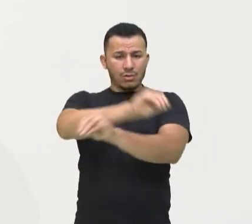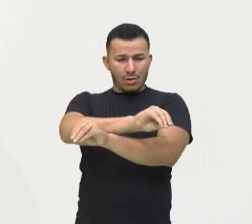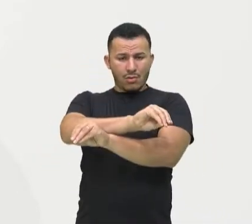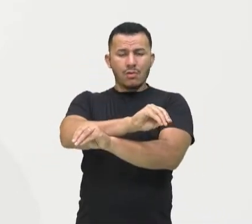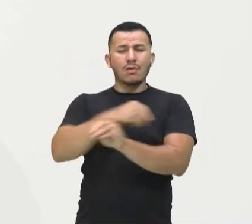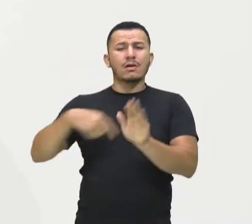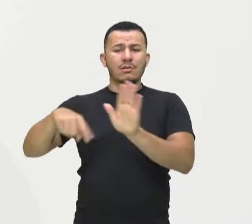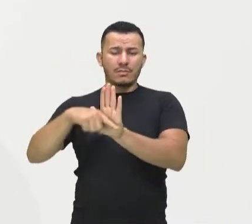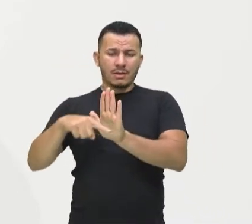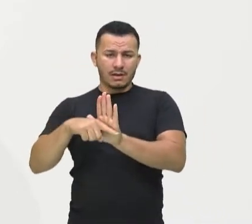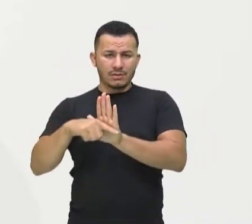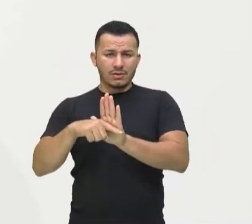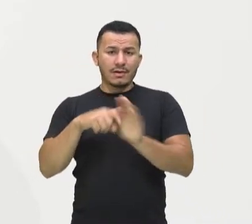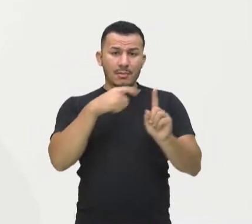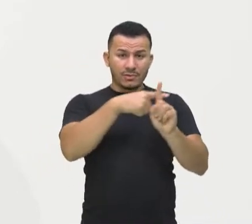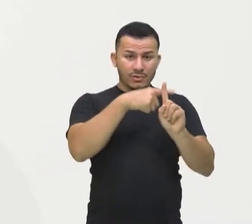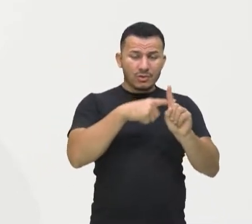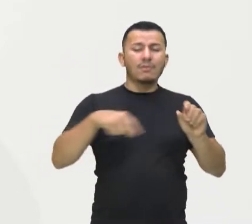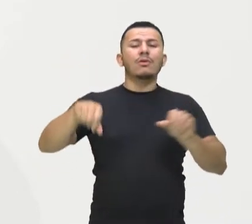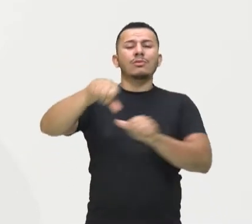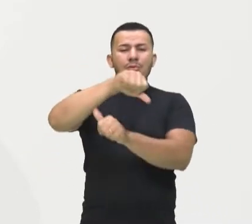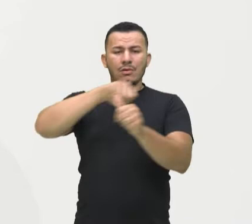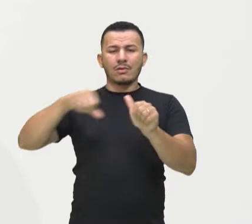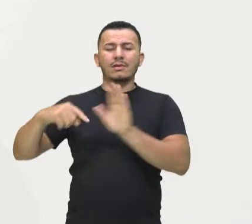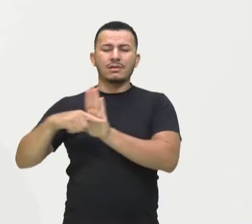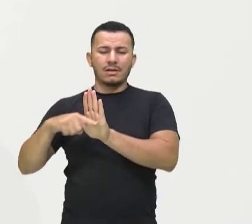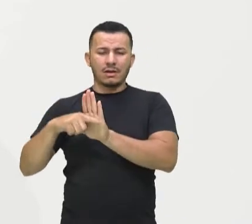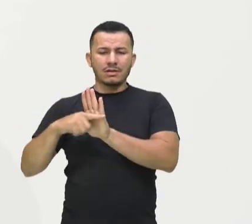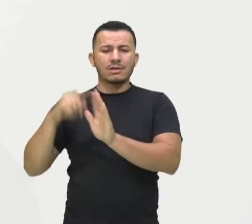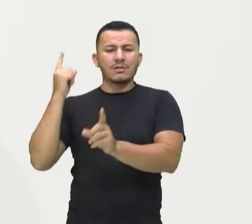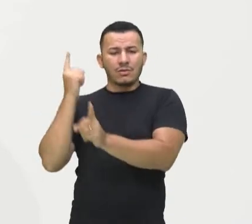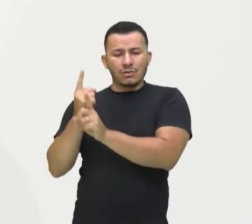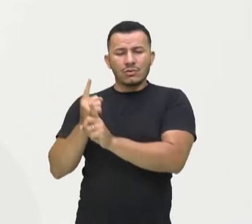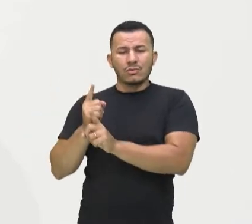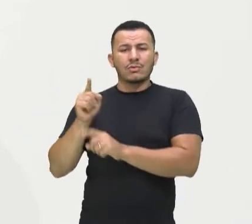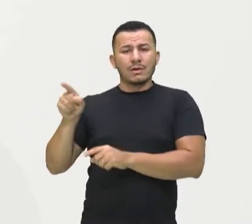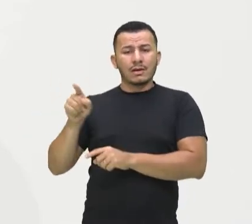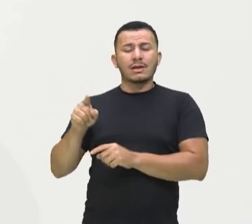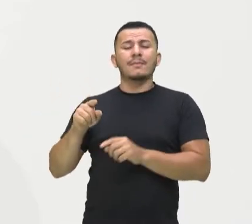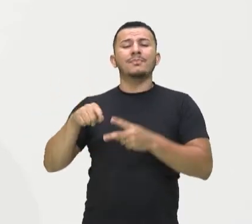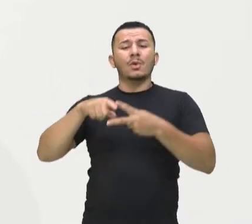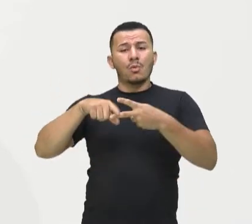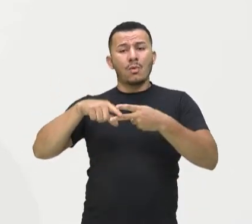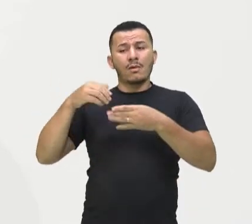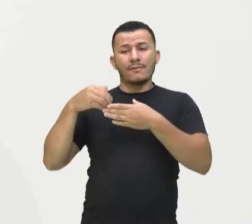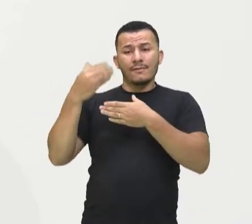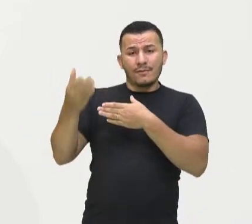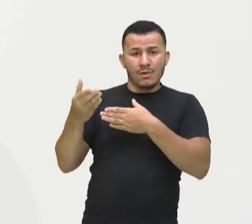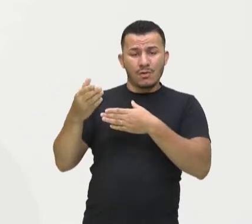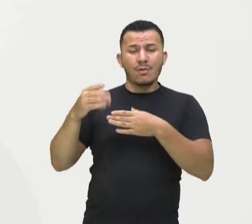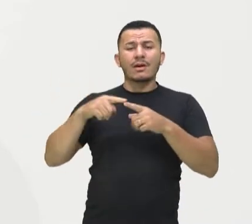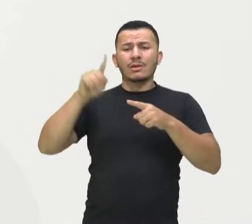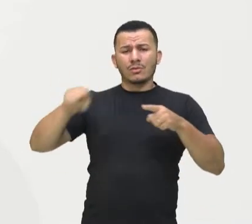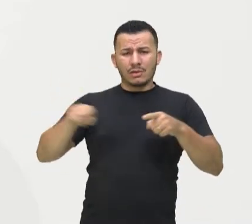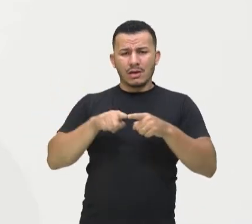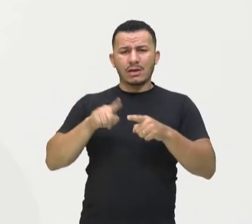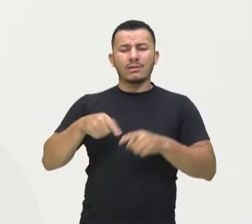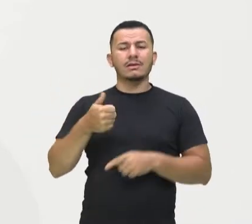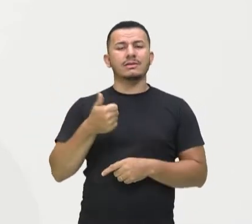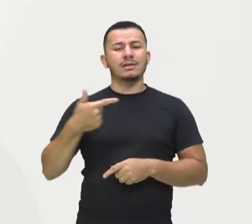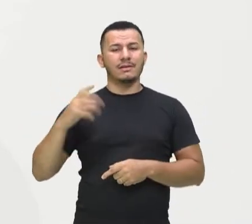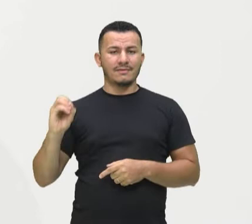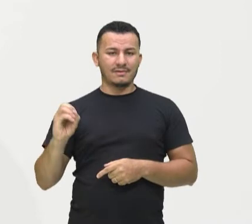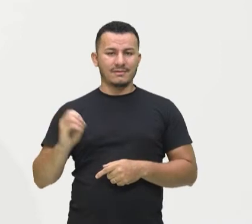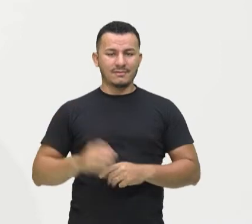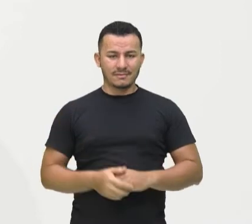sinal trocado, e aí a gente continua e descobre que o ângulo externo do triângulo é 120,